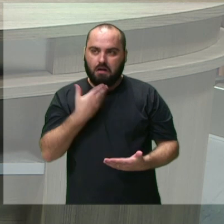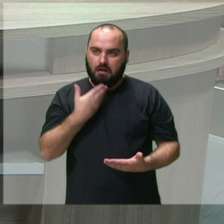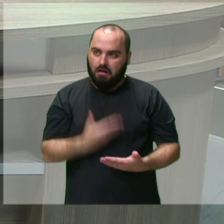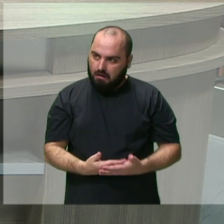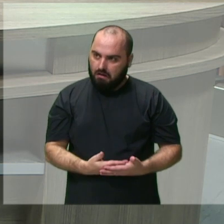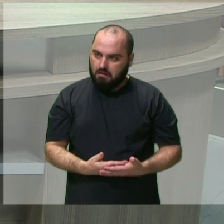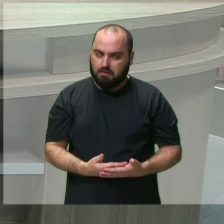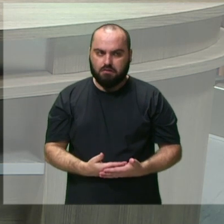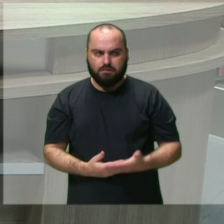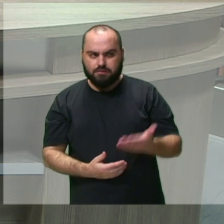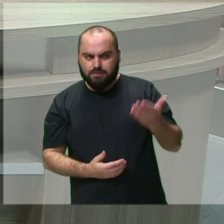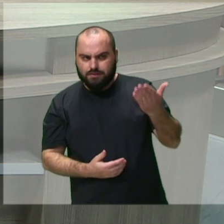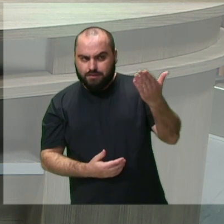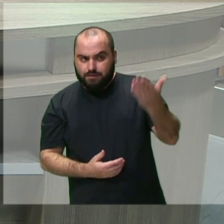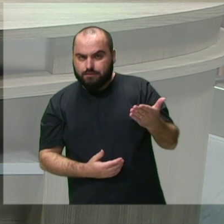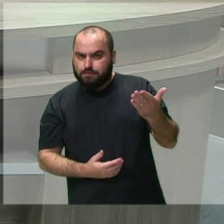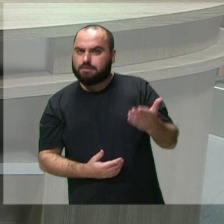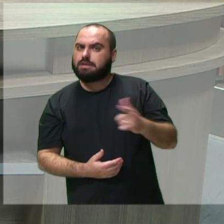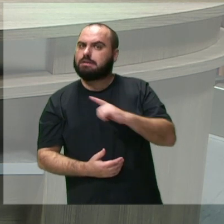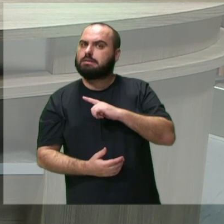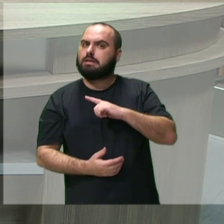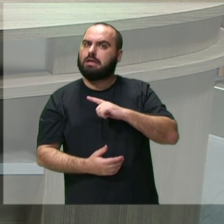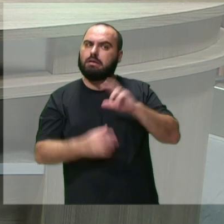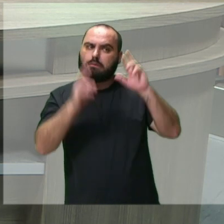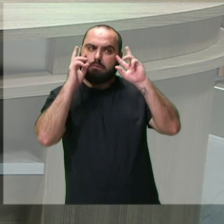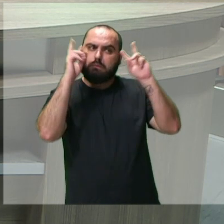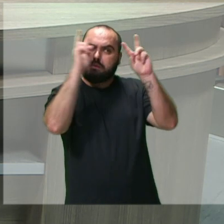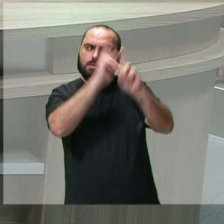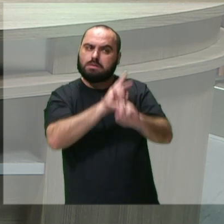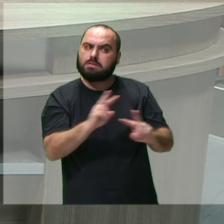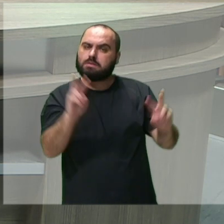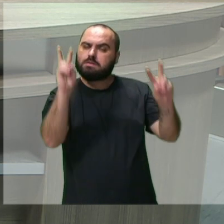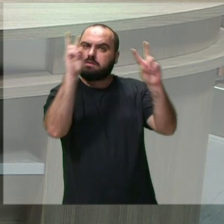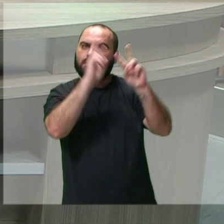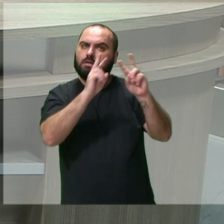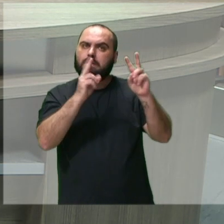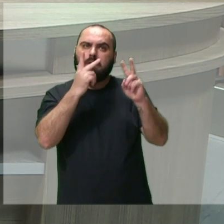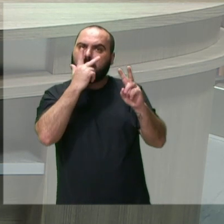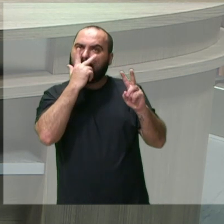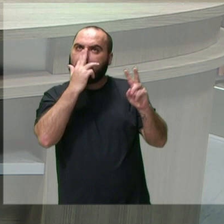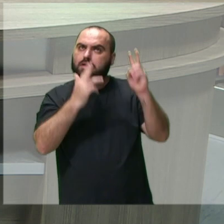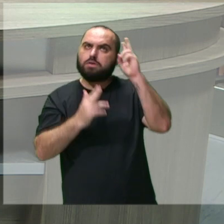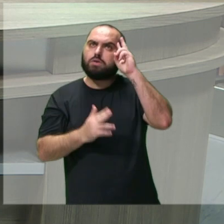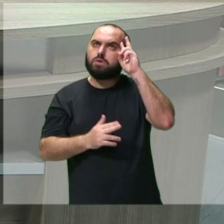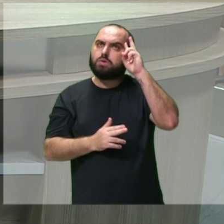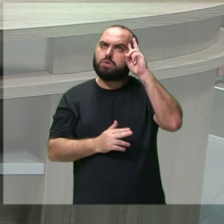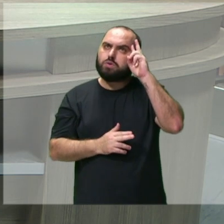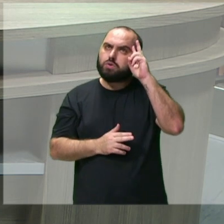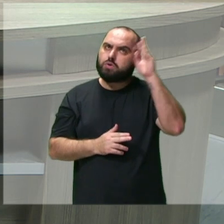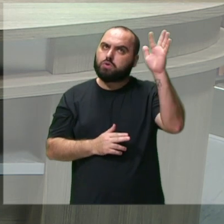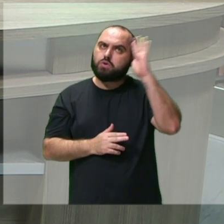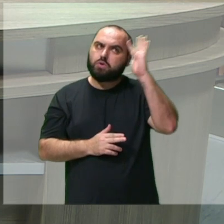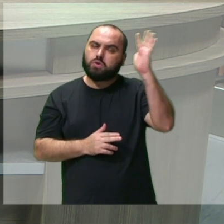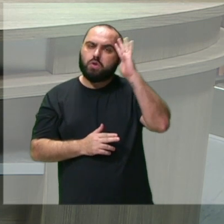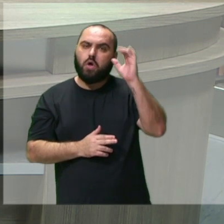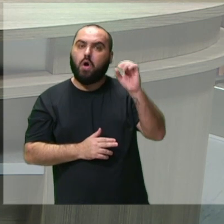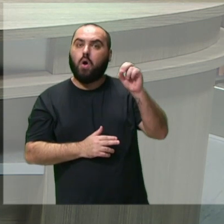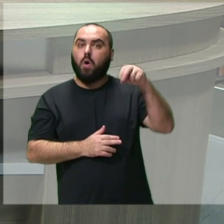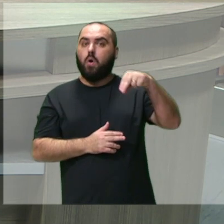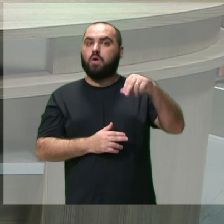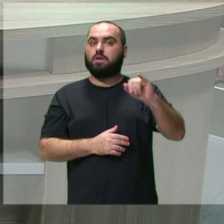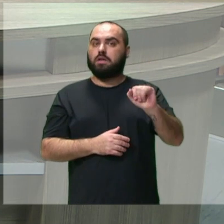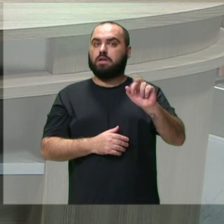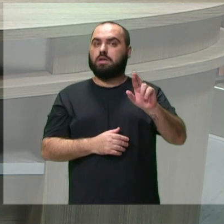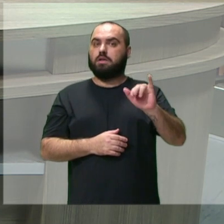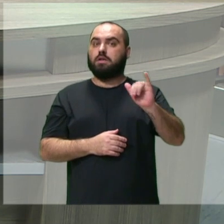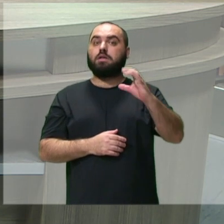desse multi-olhar, desse olhar quase de sonho, esse olhar onírico mesmo para